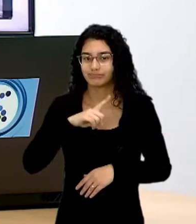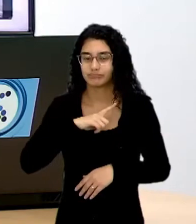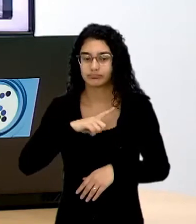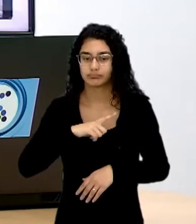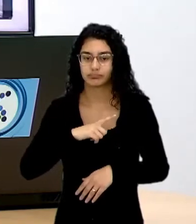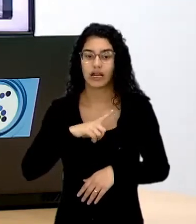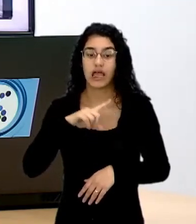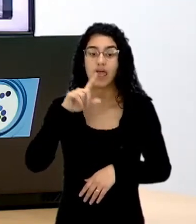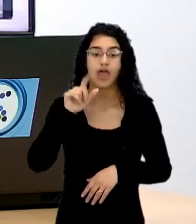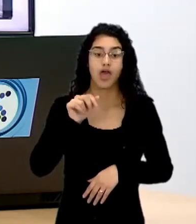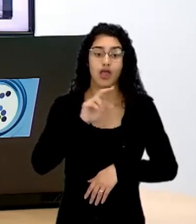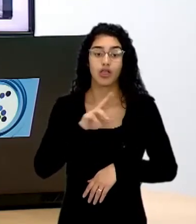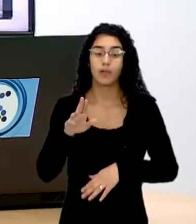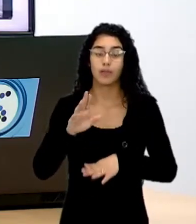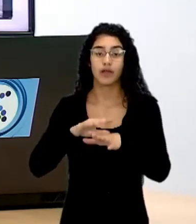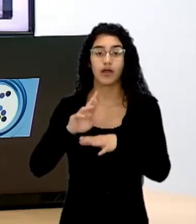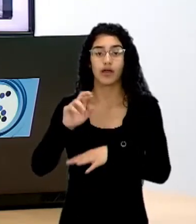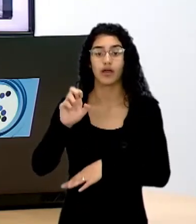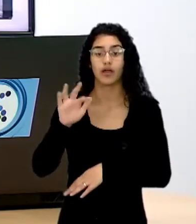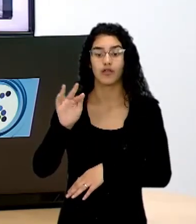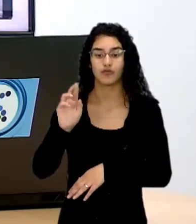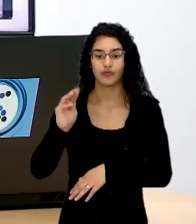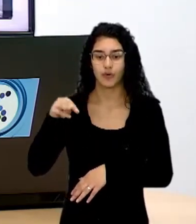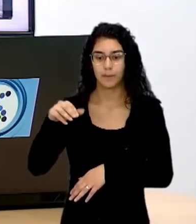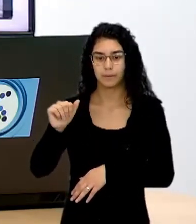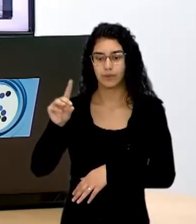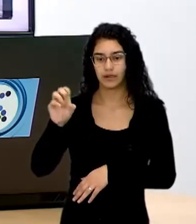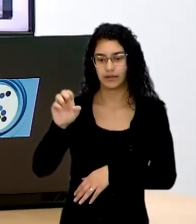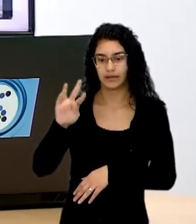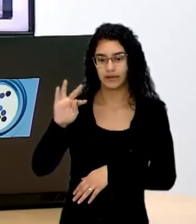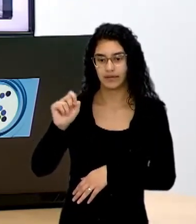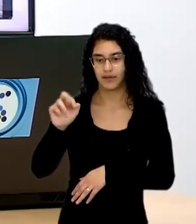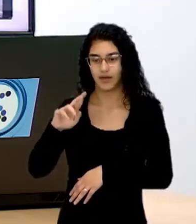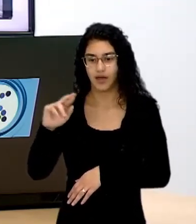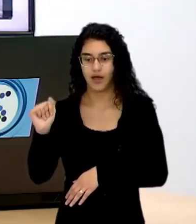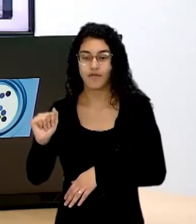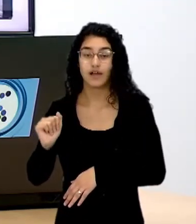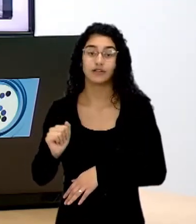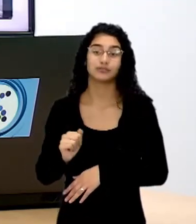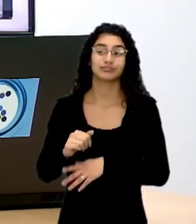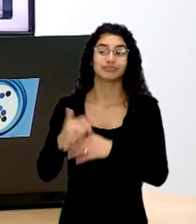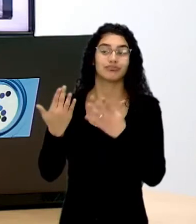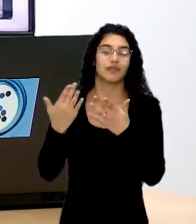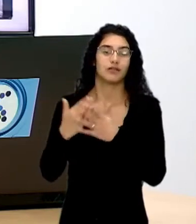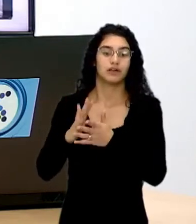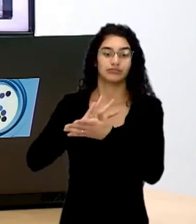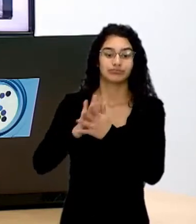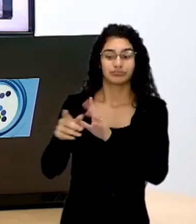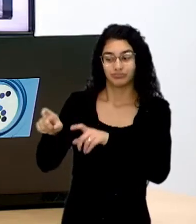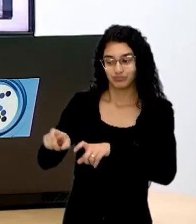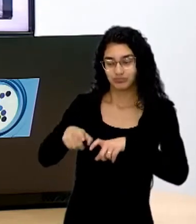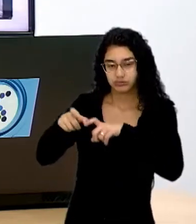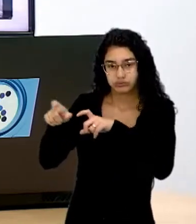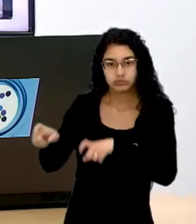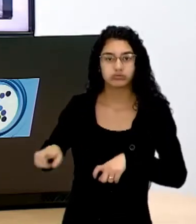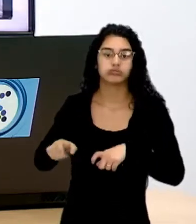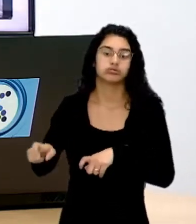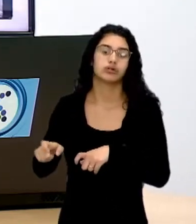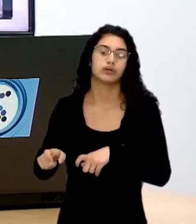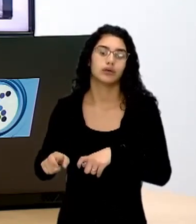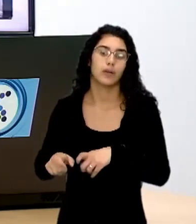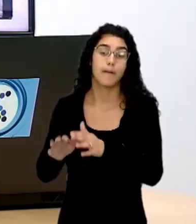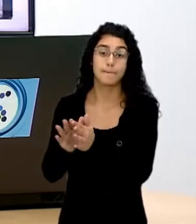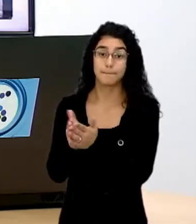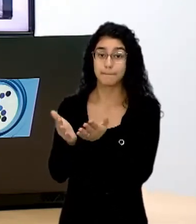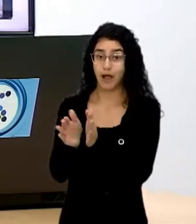ponto aí é a chamada reforma de terras, que acaba prejudicando os camponeses, tirando terra dos camponeses,